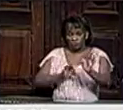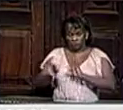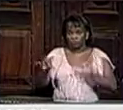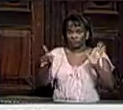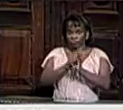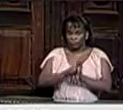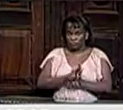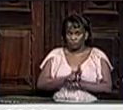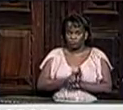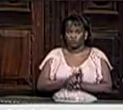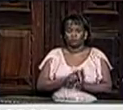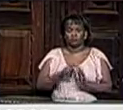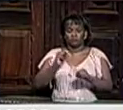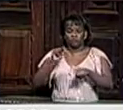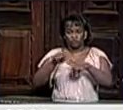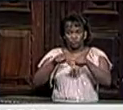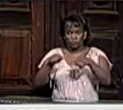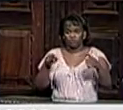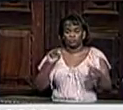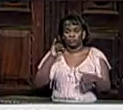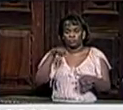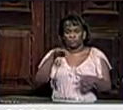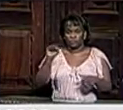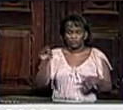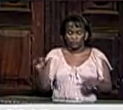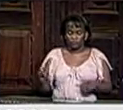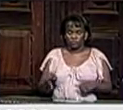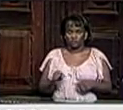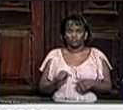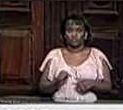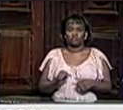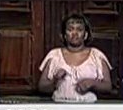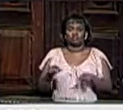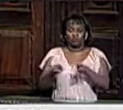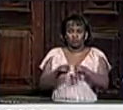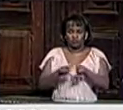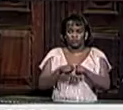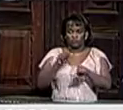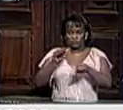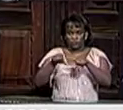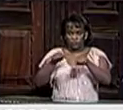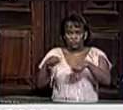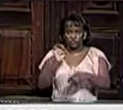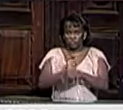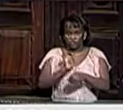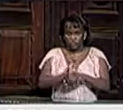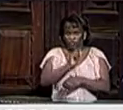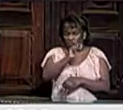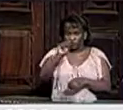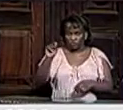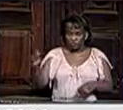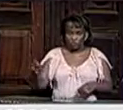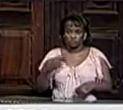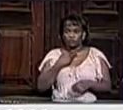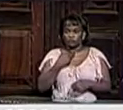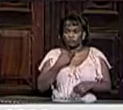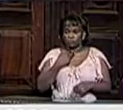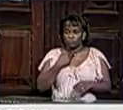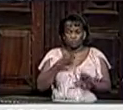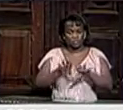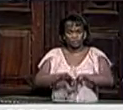lei da reforma previdenciária. E as reformas estaduais não podem